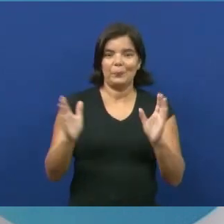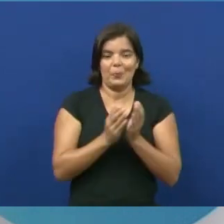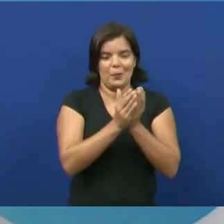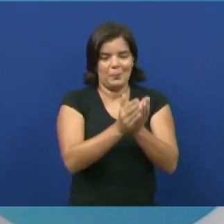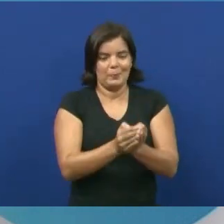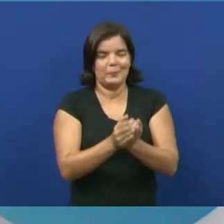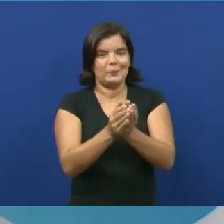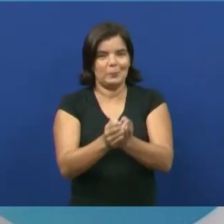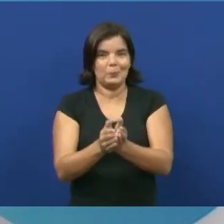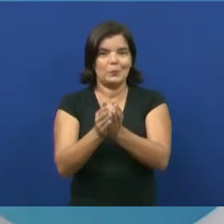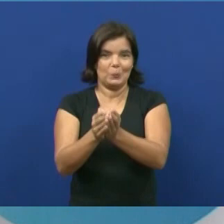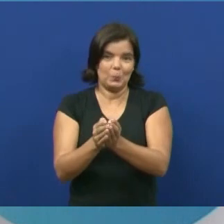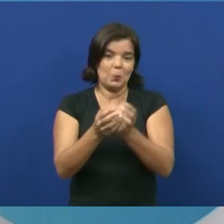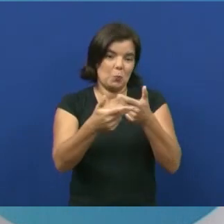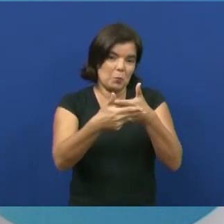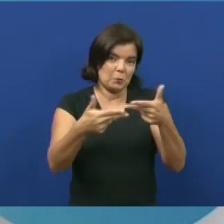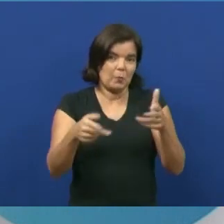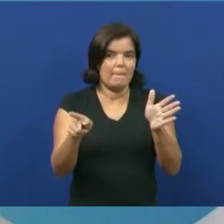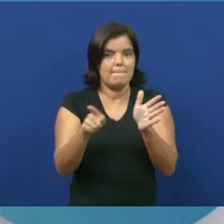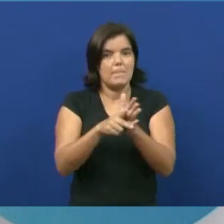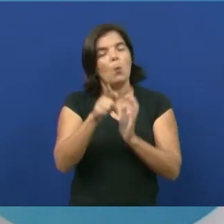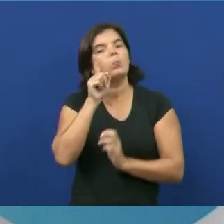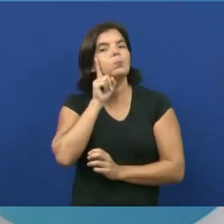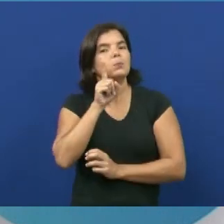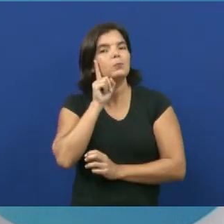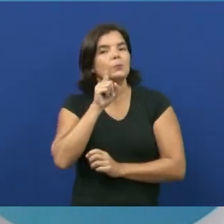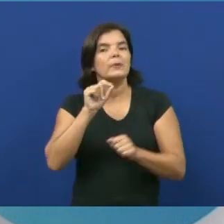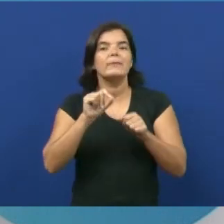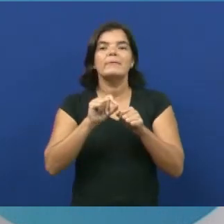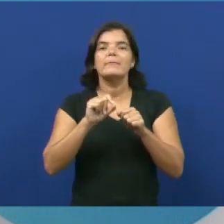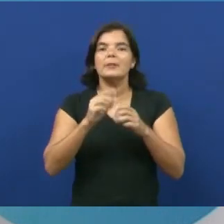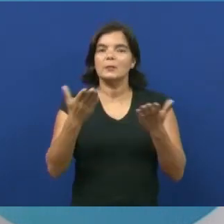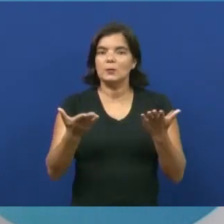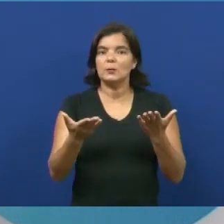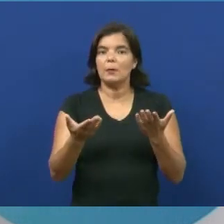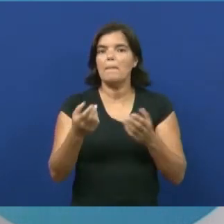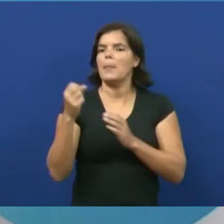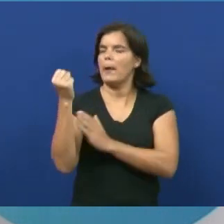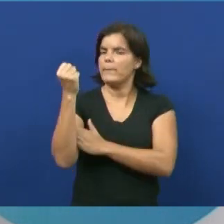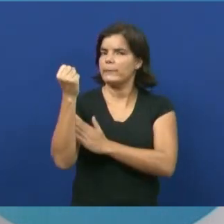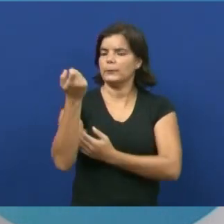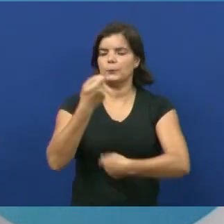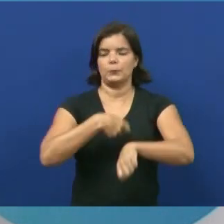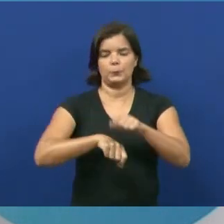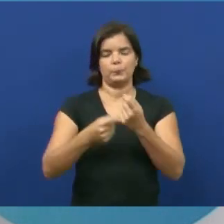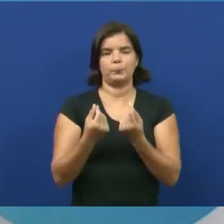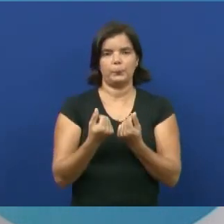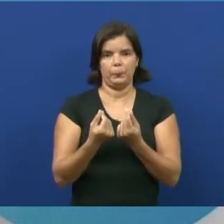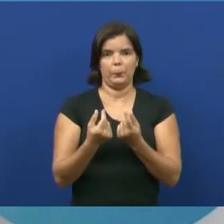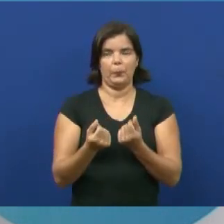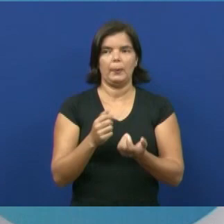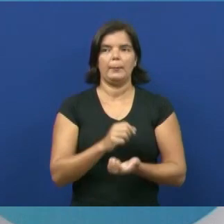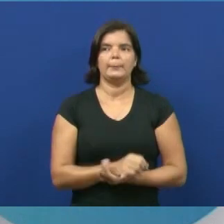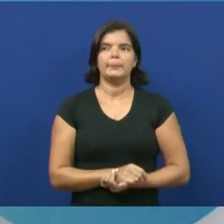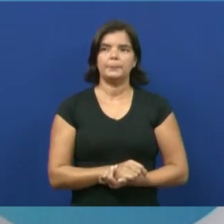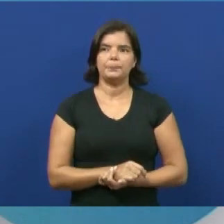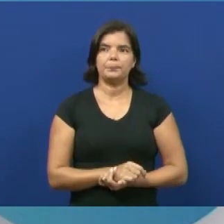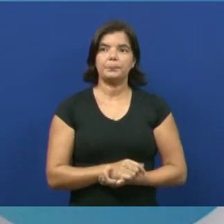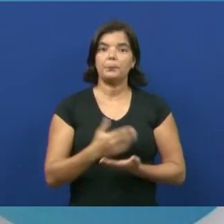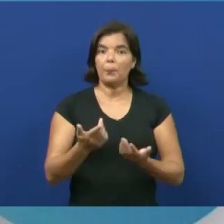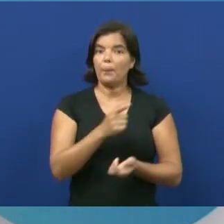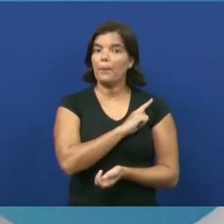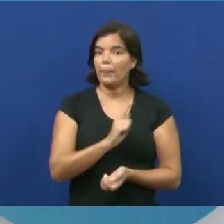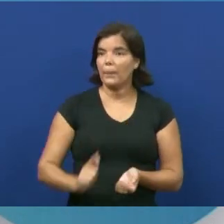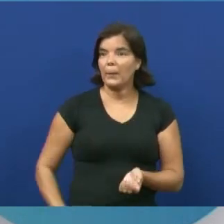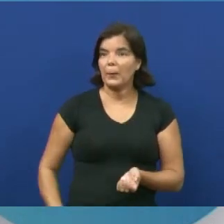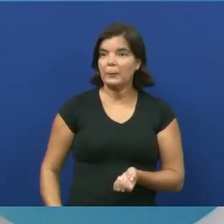essas águas com esses produtos ingleses. Isso fez com que a Inglaterra ficasse bem mais forte economicamente. Então, o governo